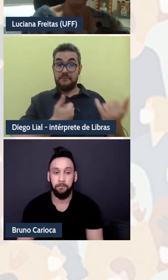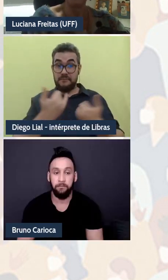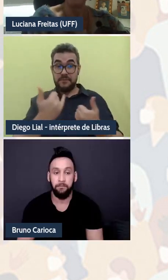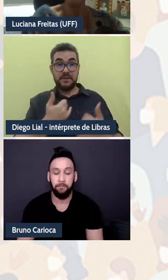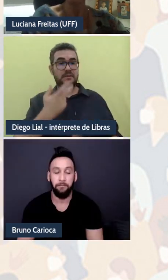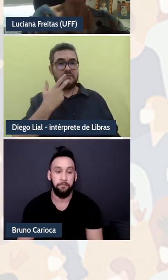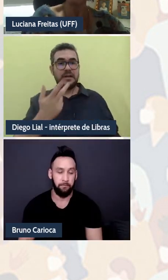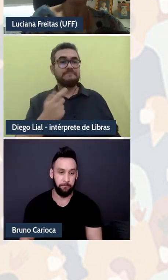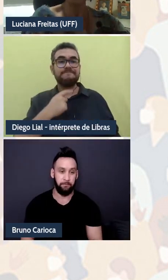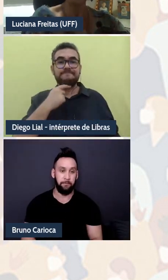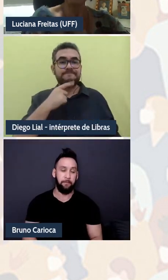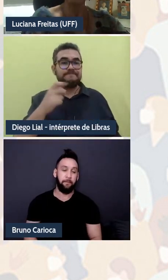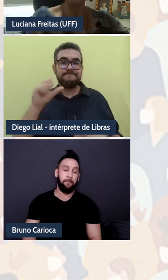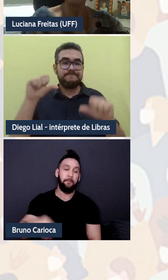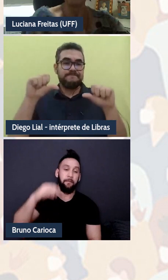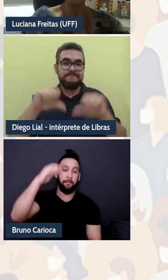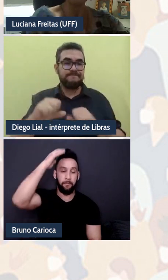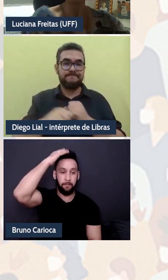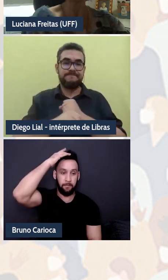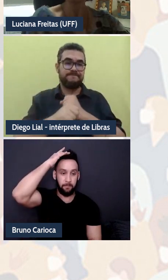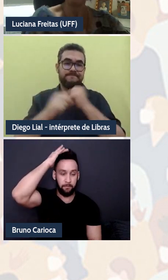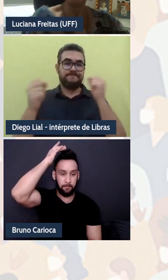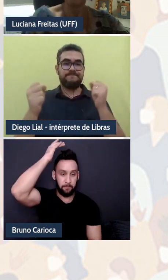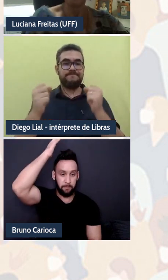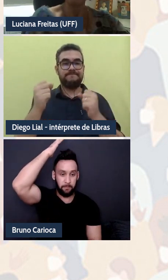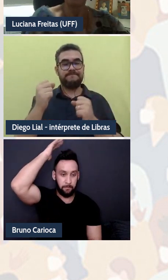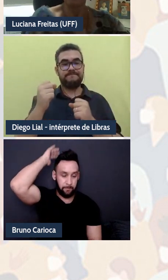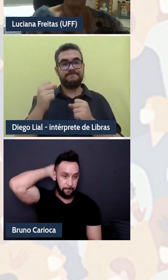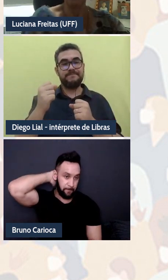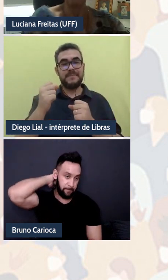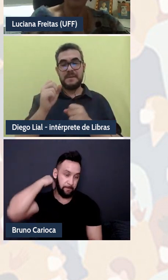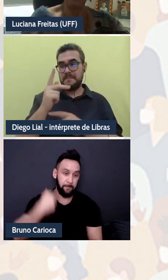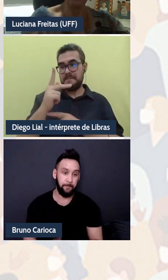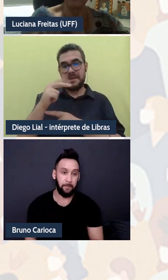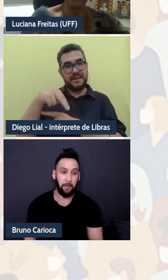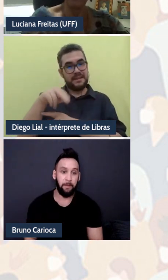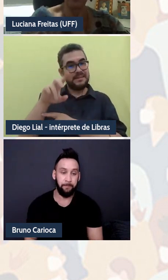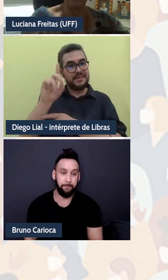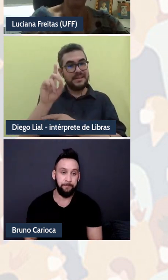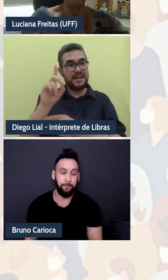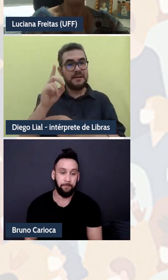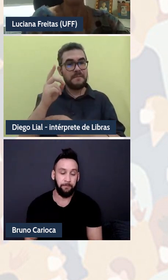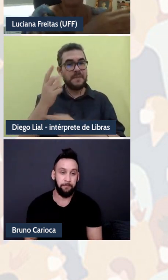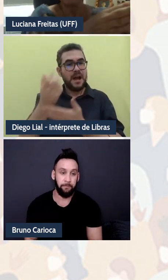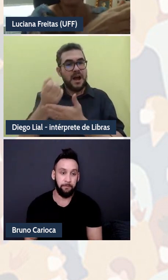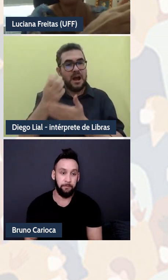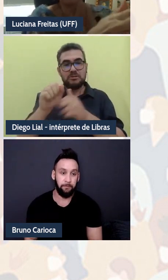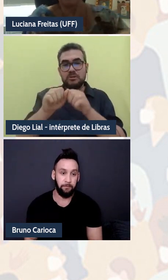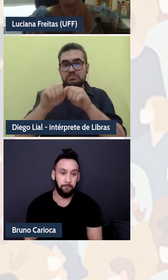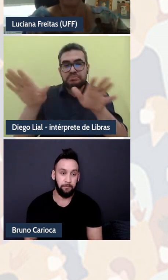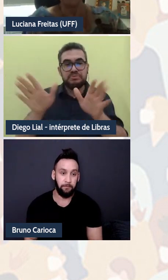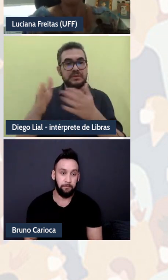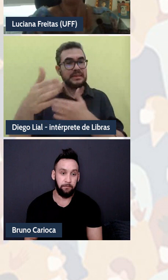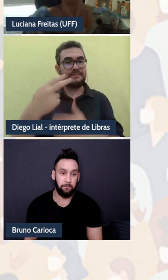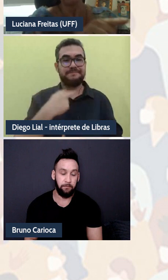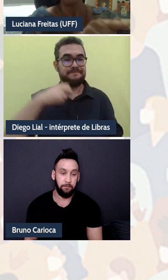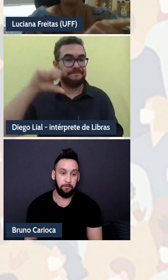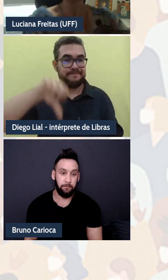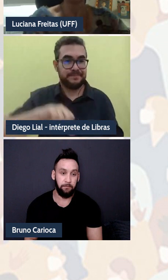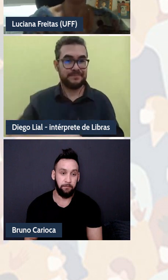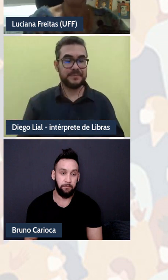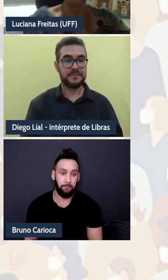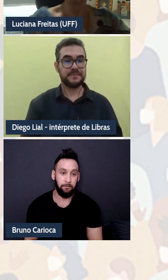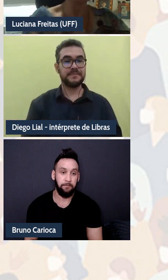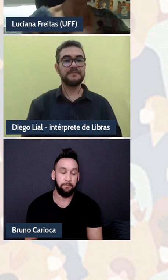o áudio dos livros do PNLD, porque não tem como colocar áudio nas salas de aula, né? Porque a realidade é essa. Uns